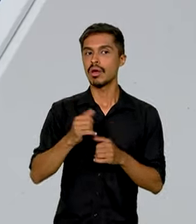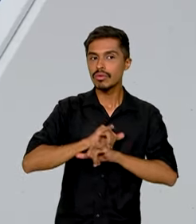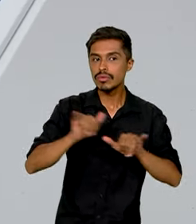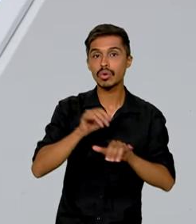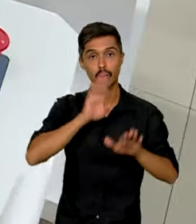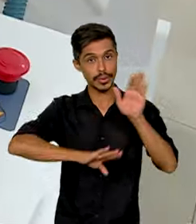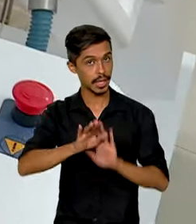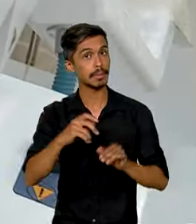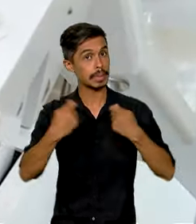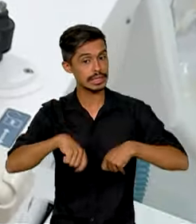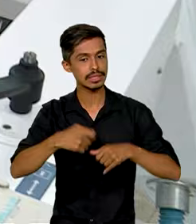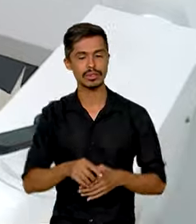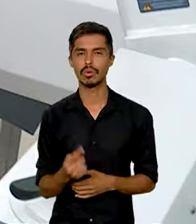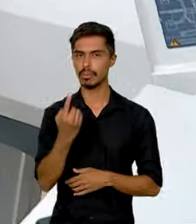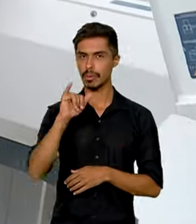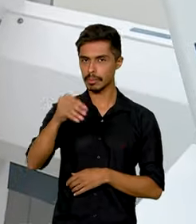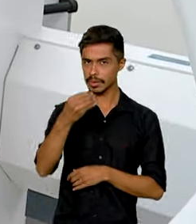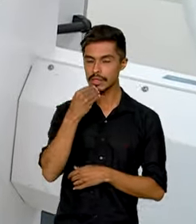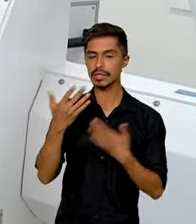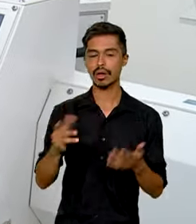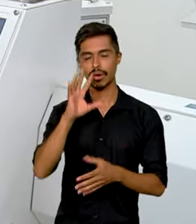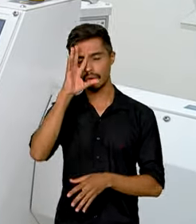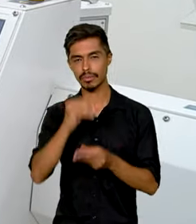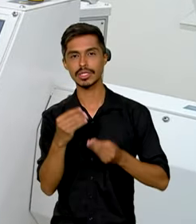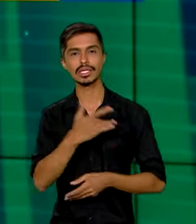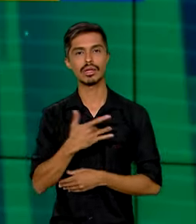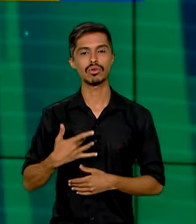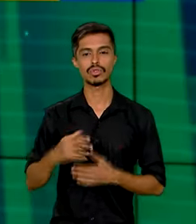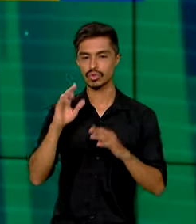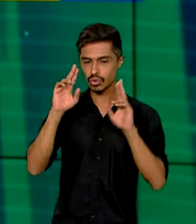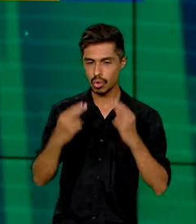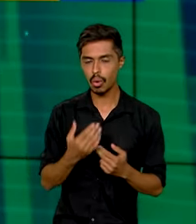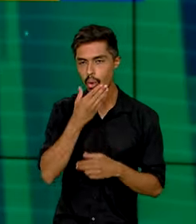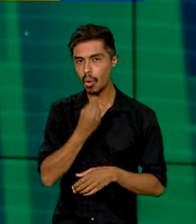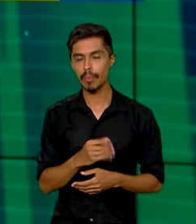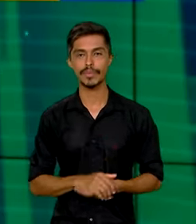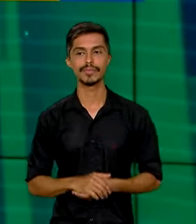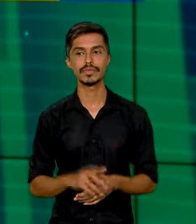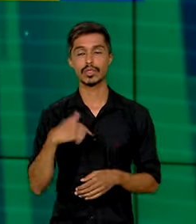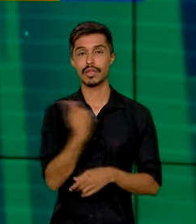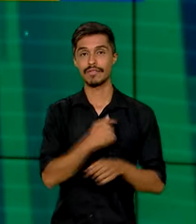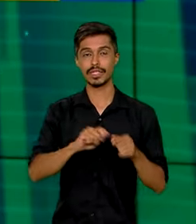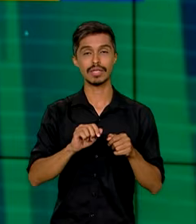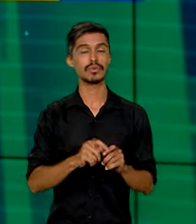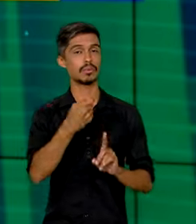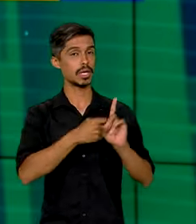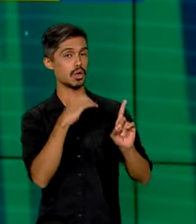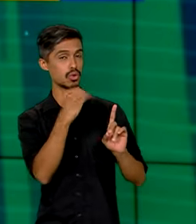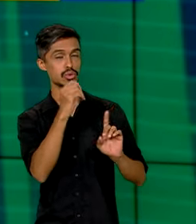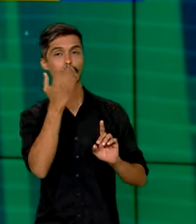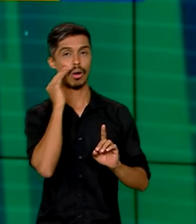de próstata. Uma oportunidade para entender a saúde masculina. Assim como fizemos no Outubro Rosa em relação